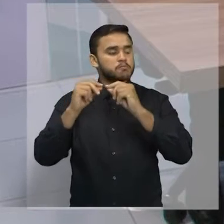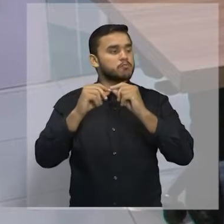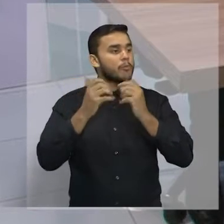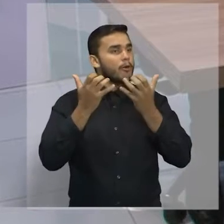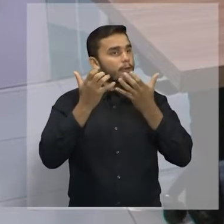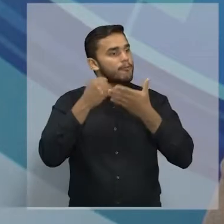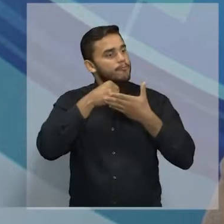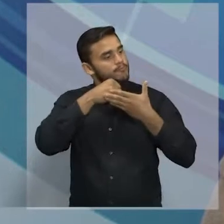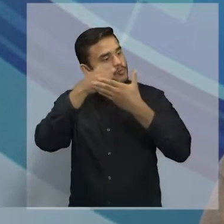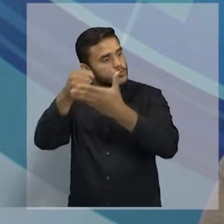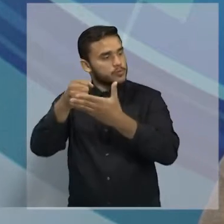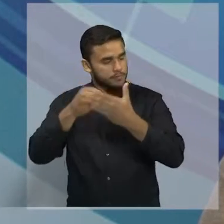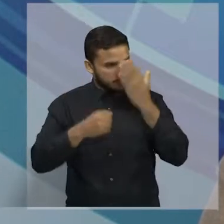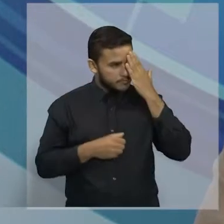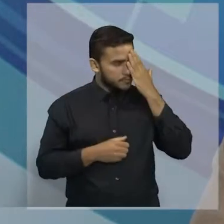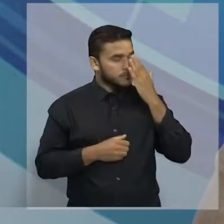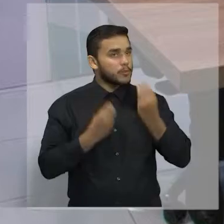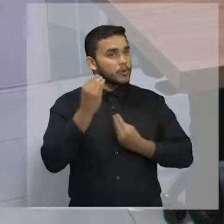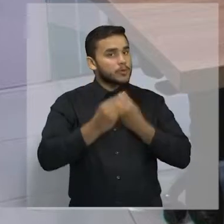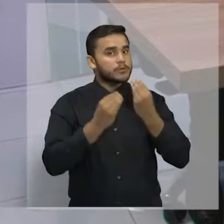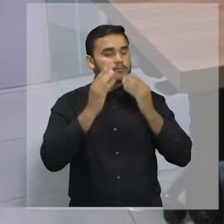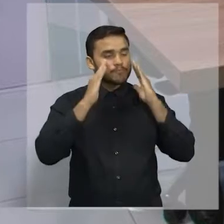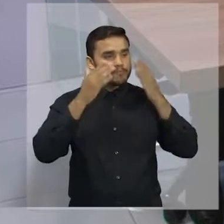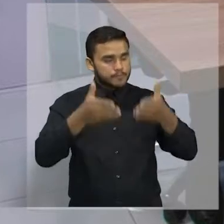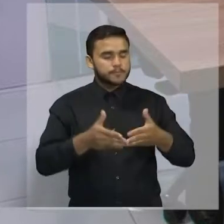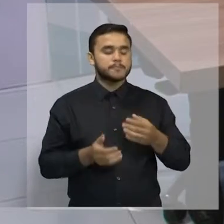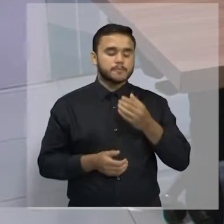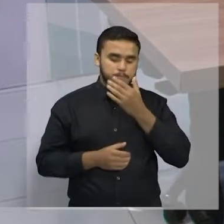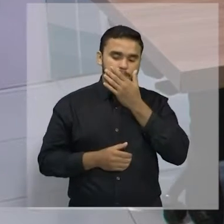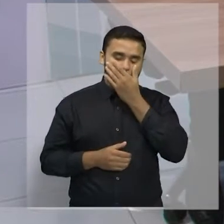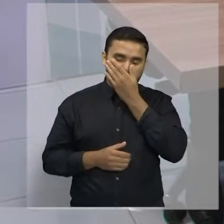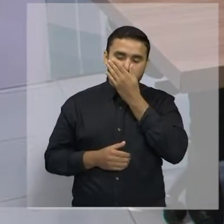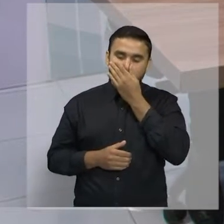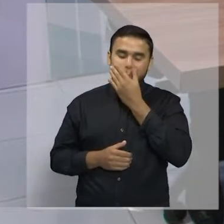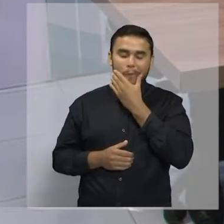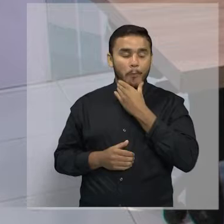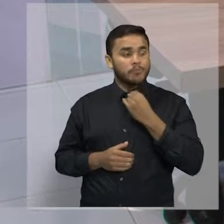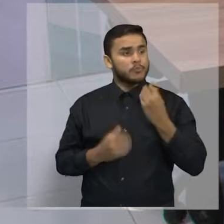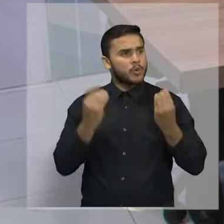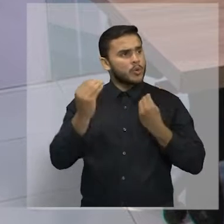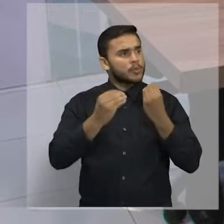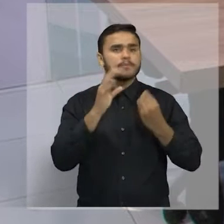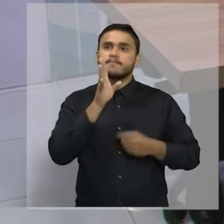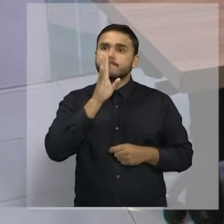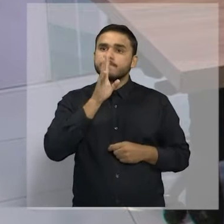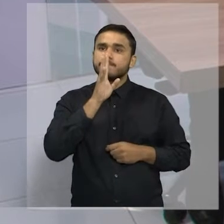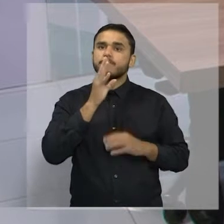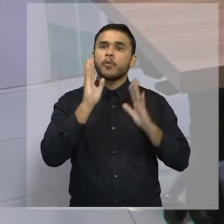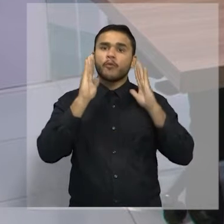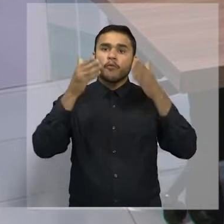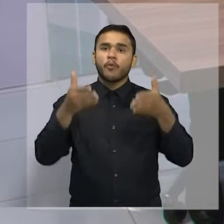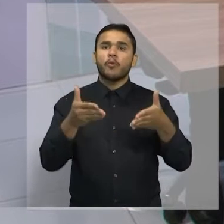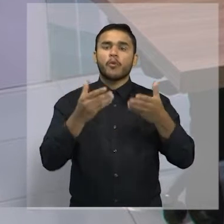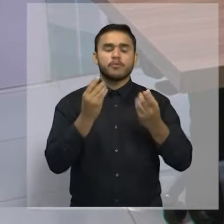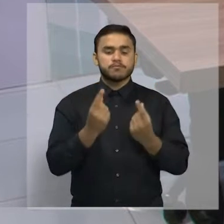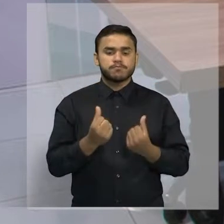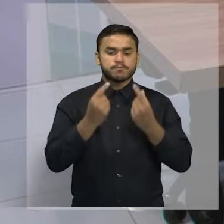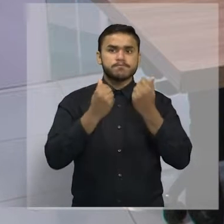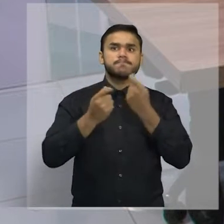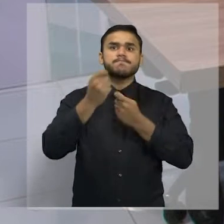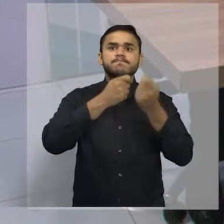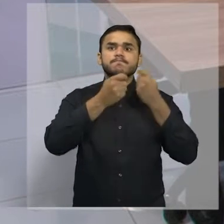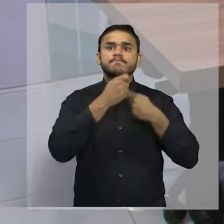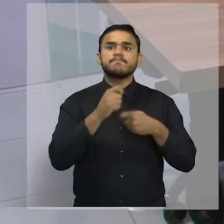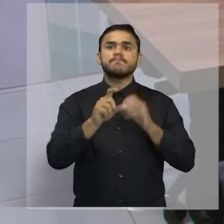têm reflexo. Isso, para uma regulação mais eficiente. E aí você precisa de conhecer essa movimentação